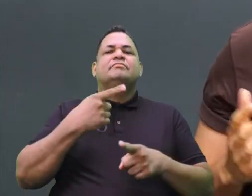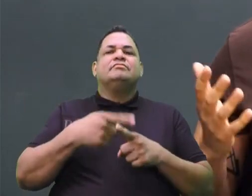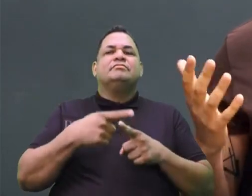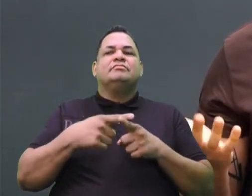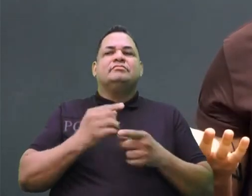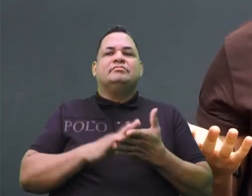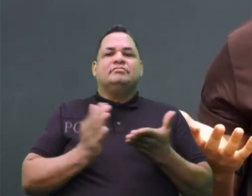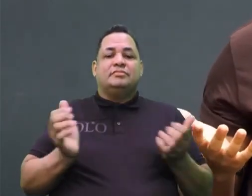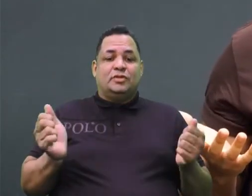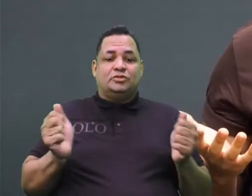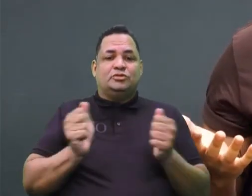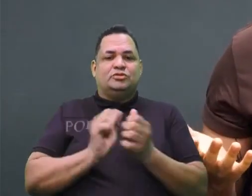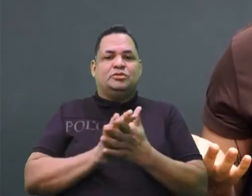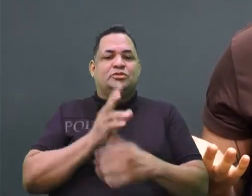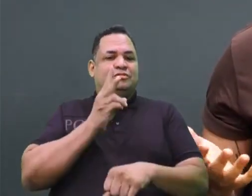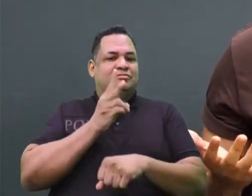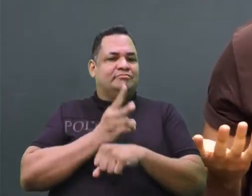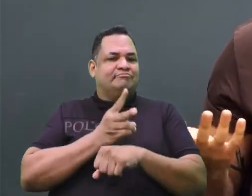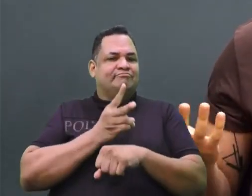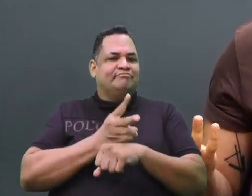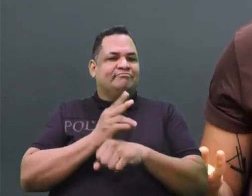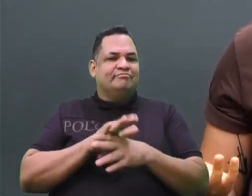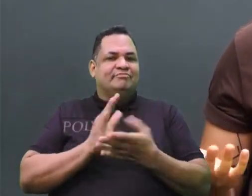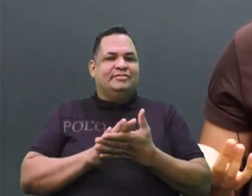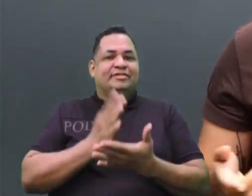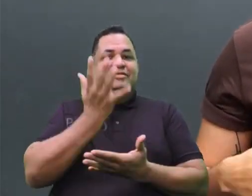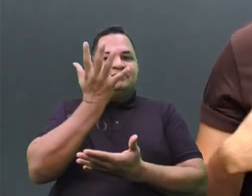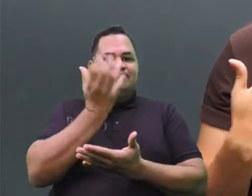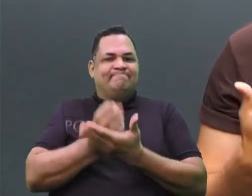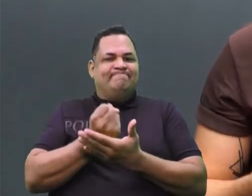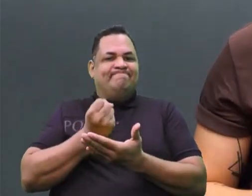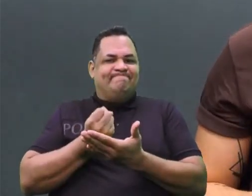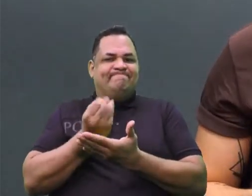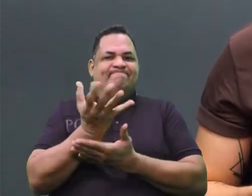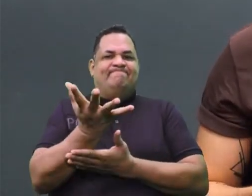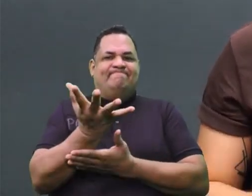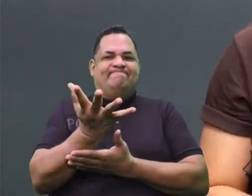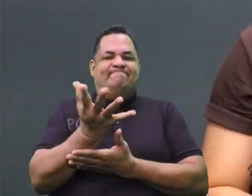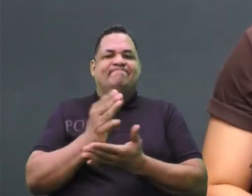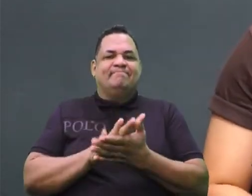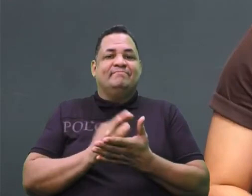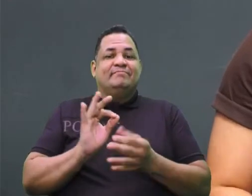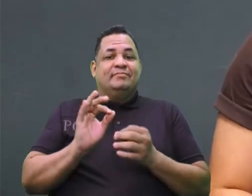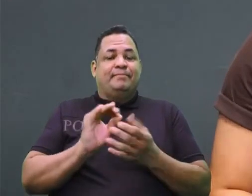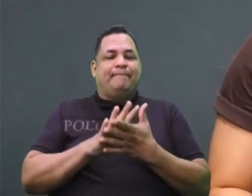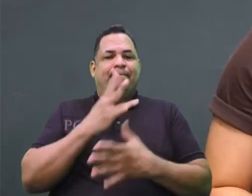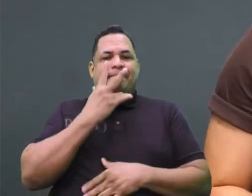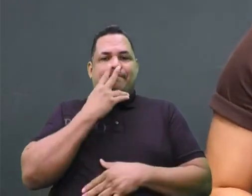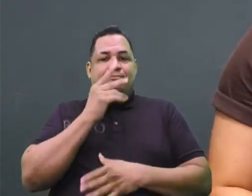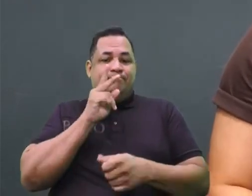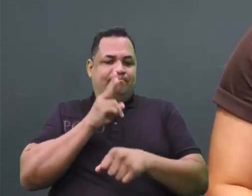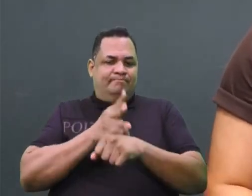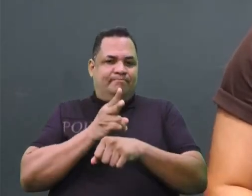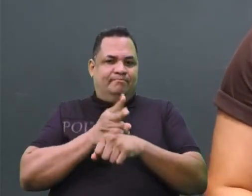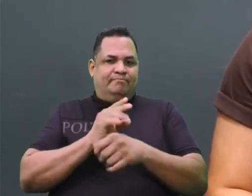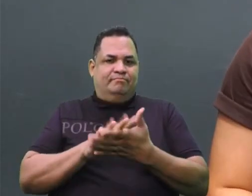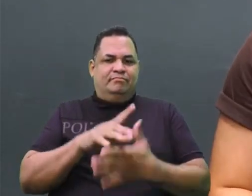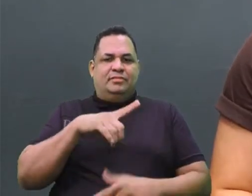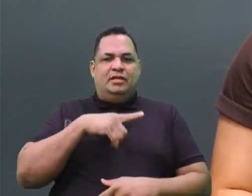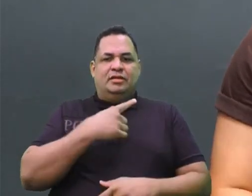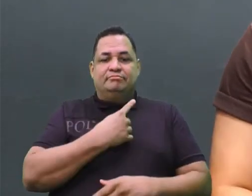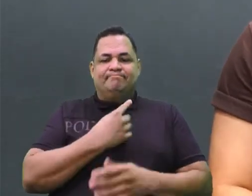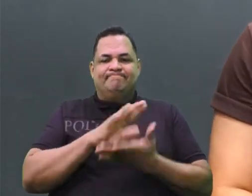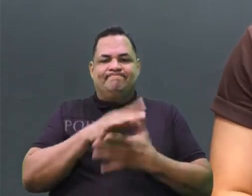Estamos hoje num videocast, né? Que é um podcast, só que em forma de vídeo. Hoje nós temos aqui pessoas